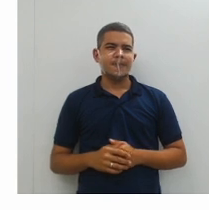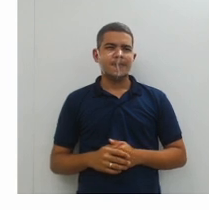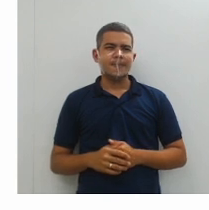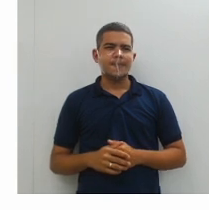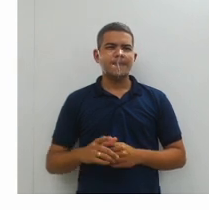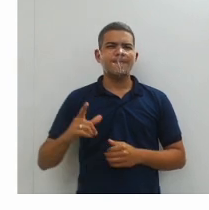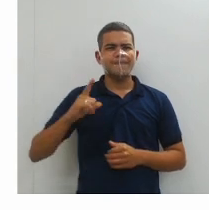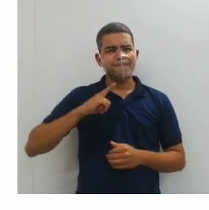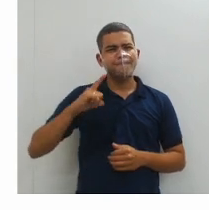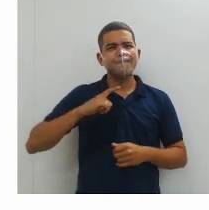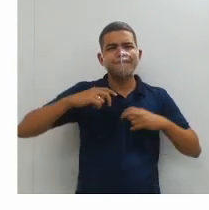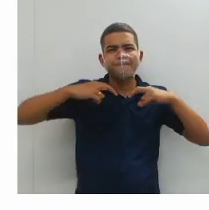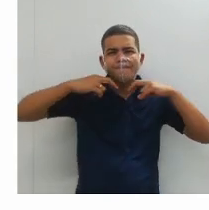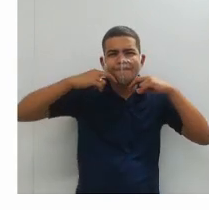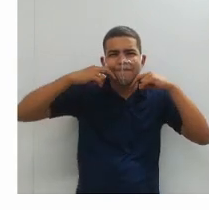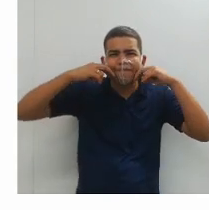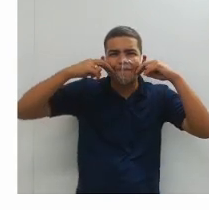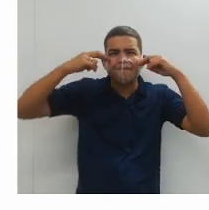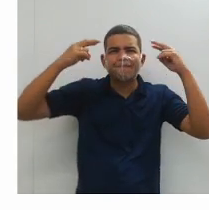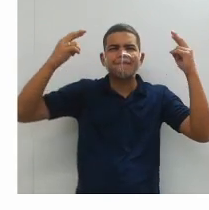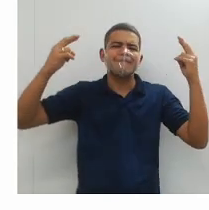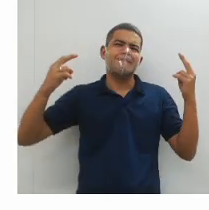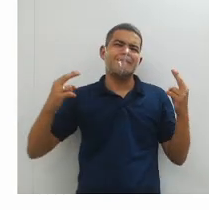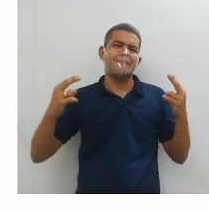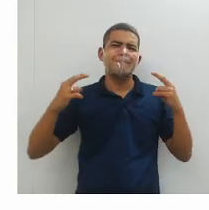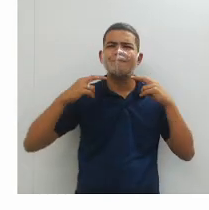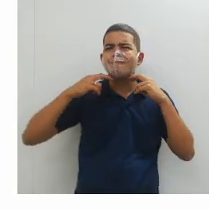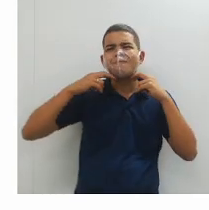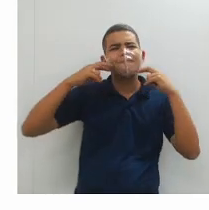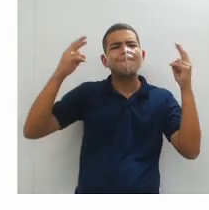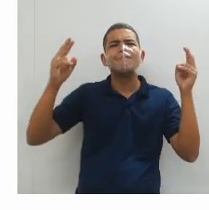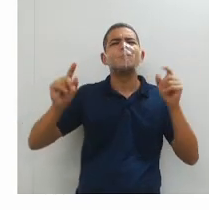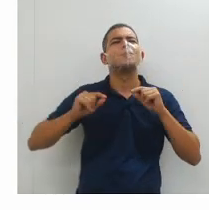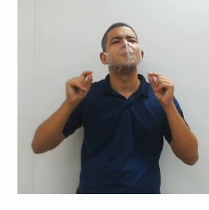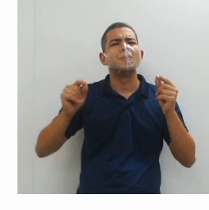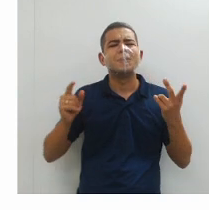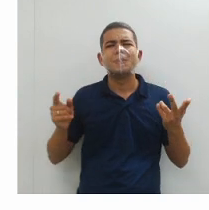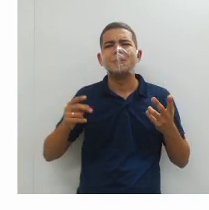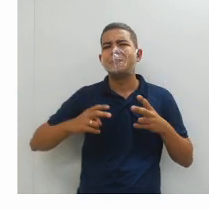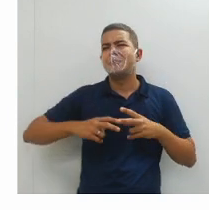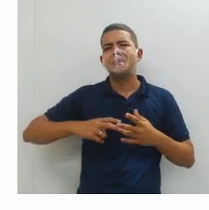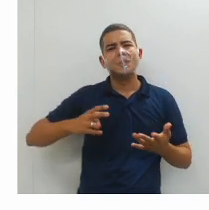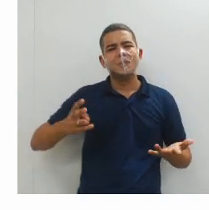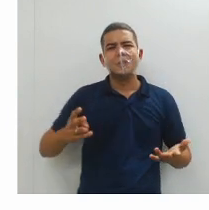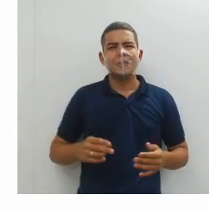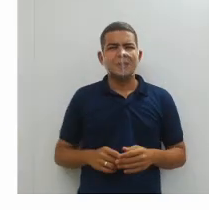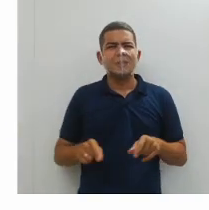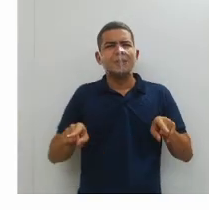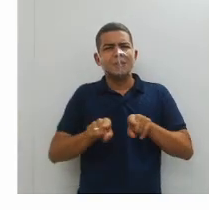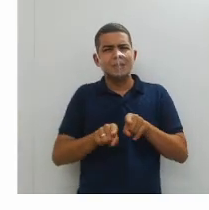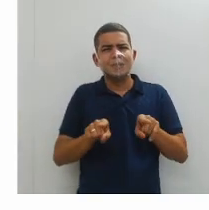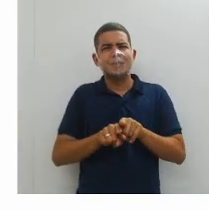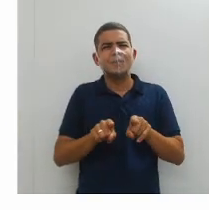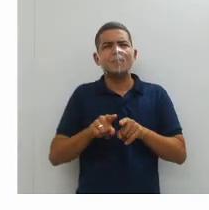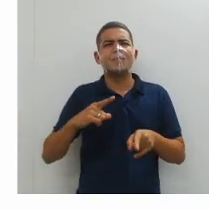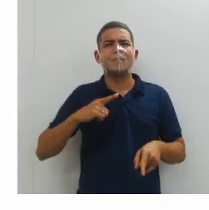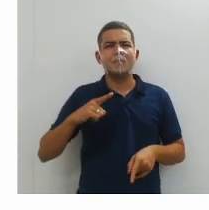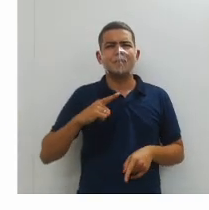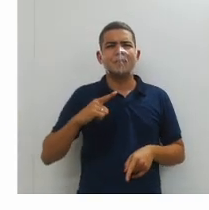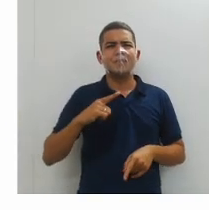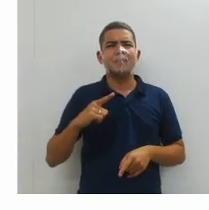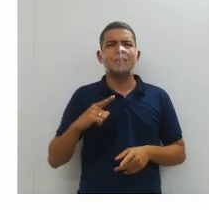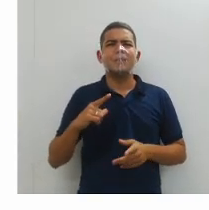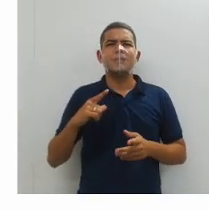são covardes mesmo, né? Há uma covardia em vários graus. E claro, todo homem,